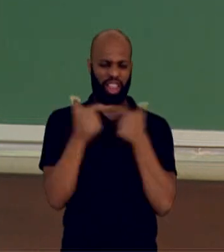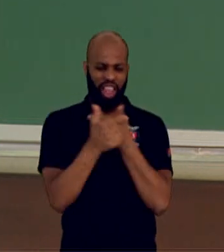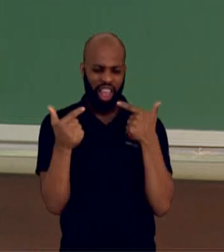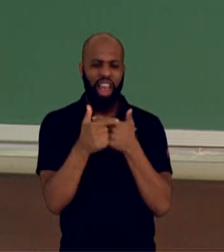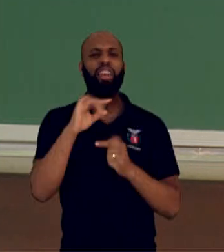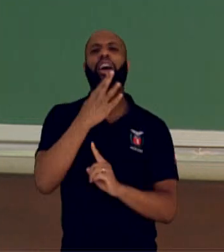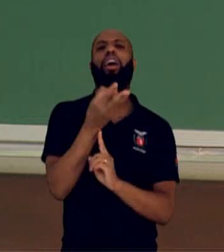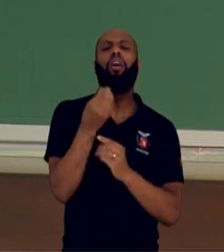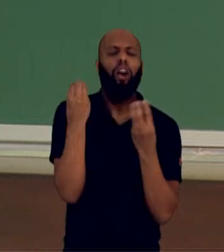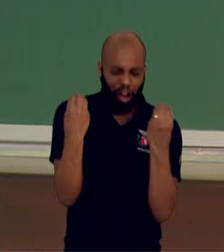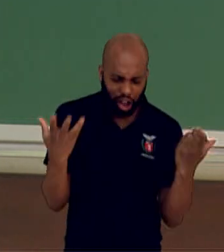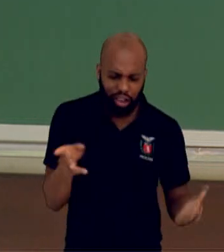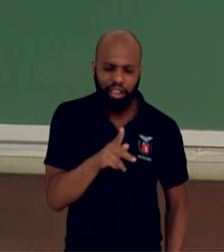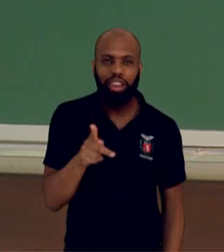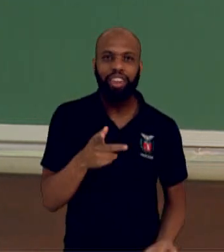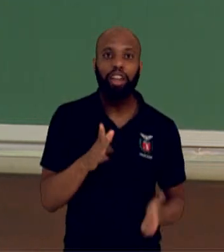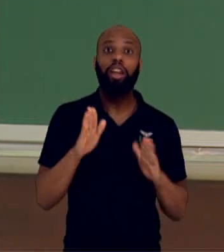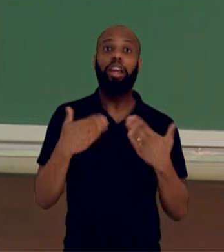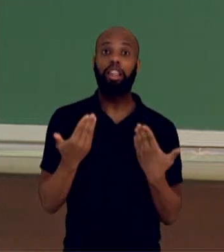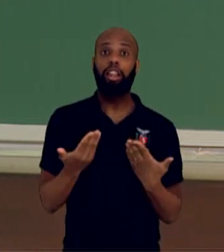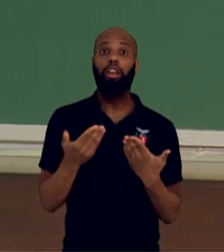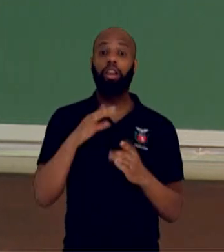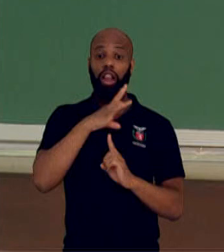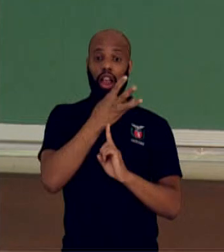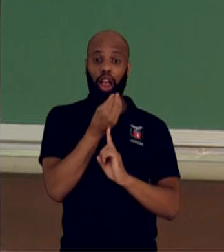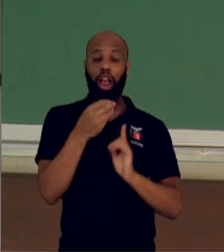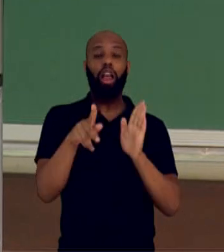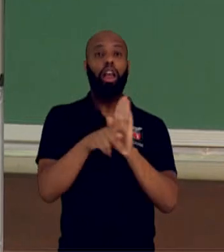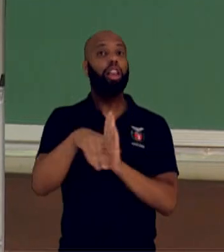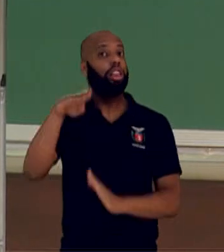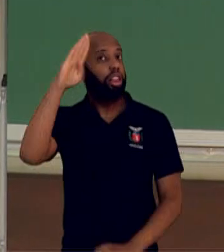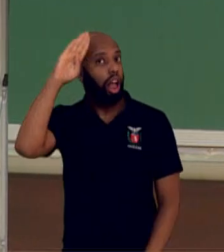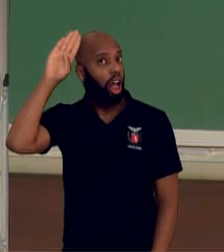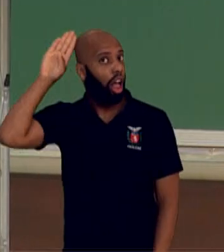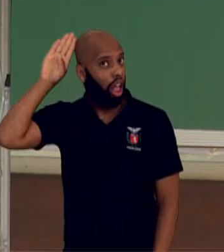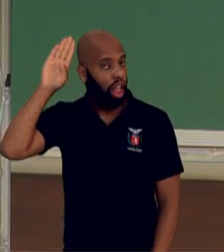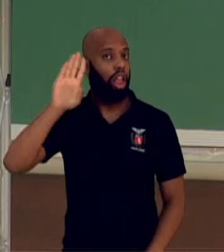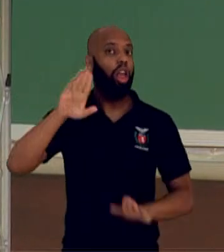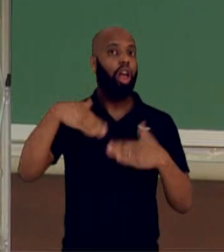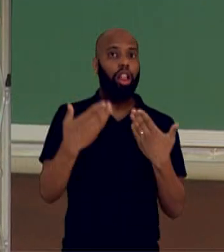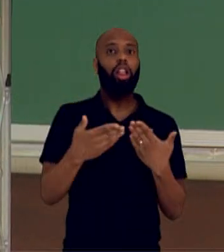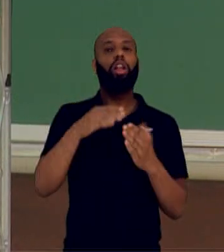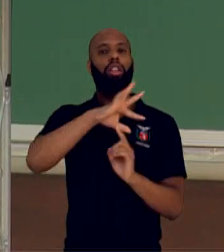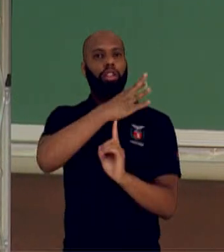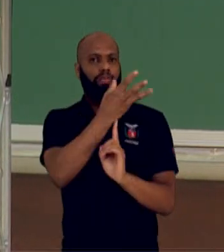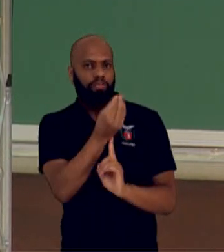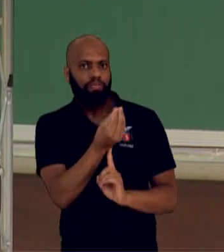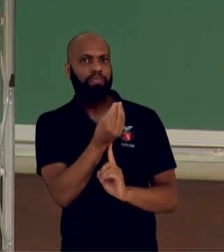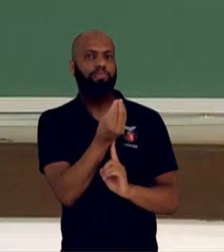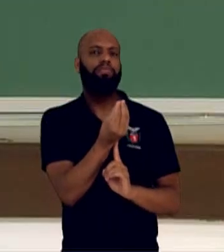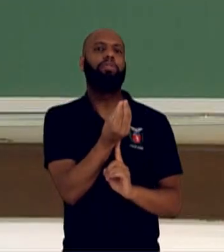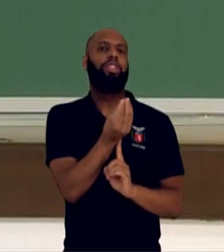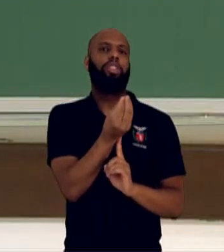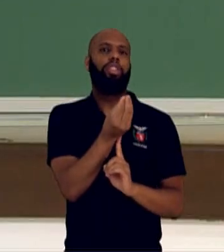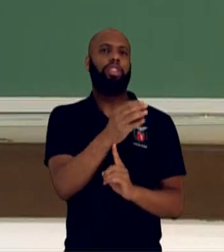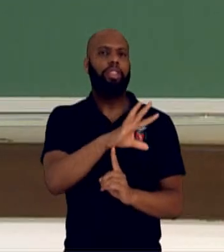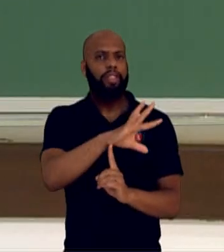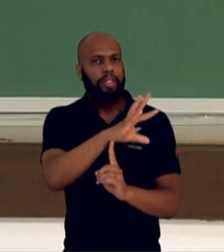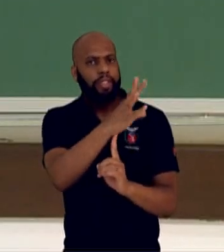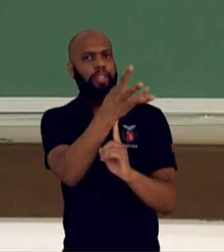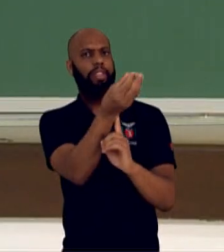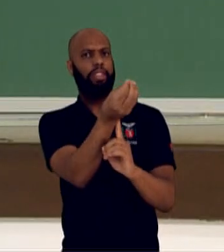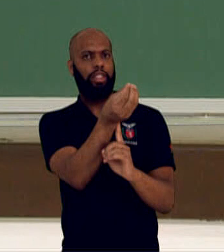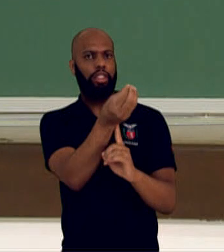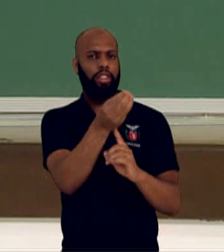está satirizando a arte acadêmica, está satirizando aquela arte que era a arte